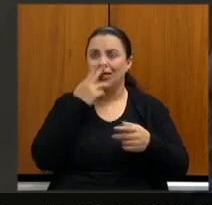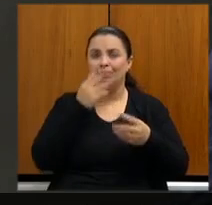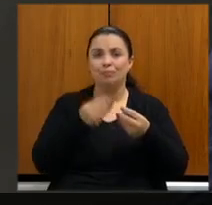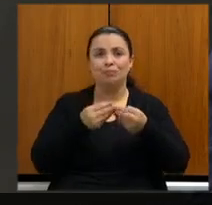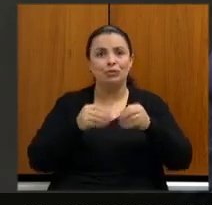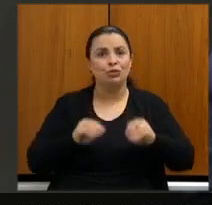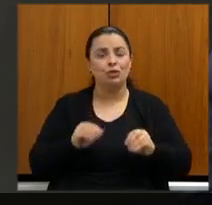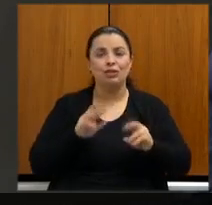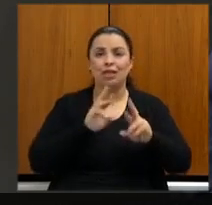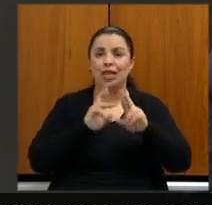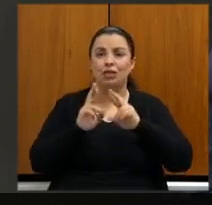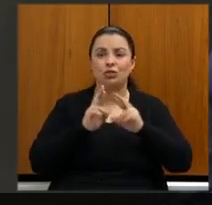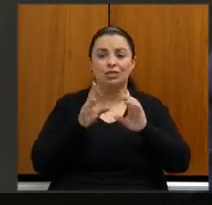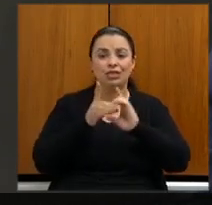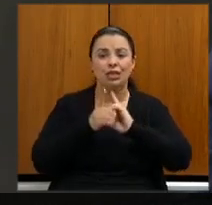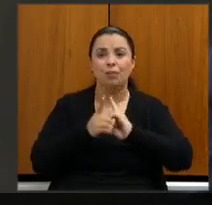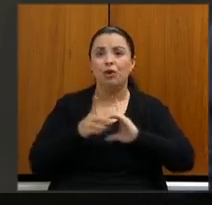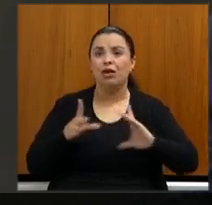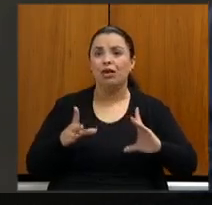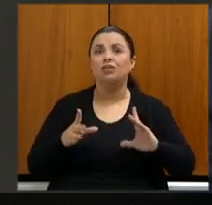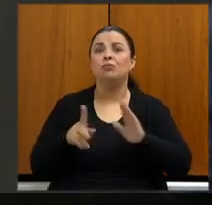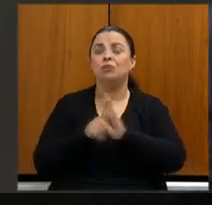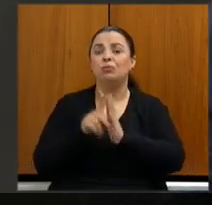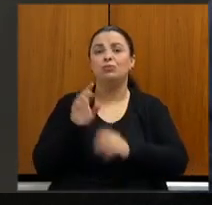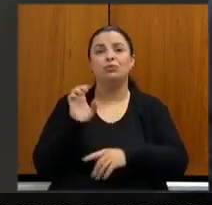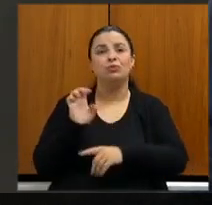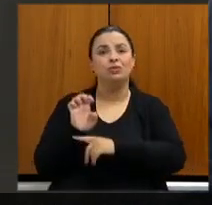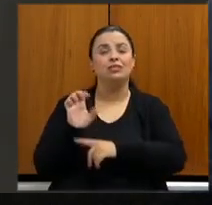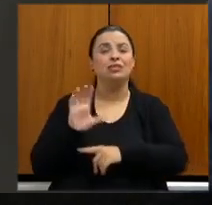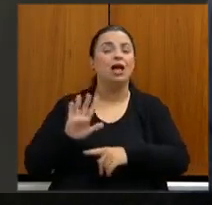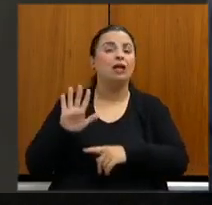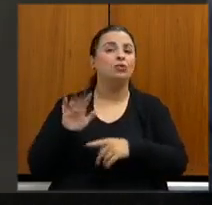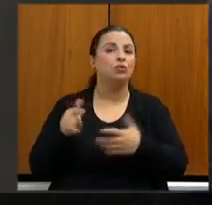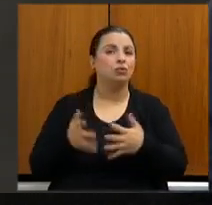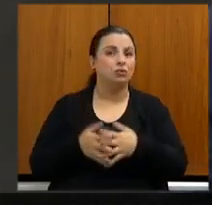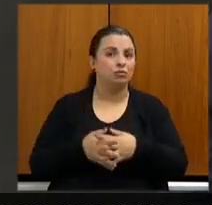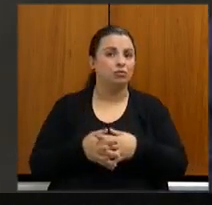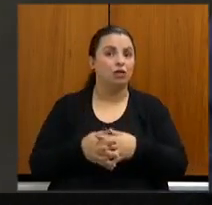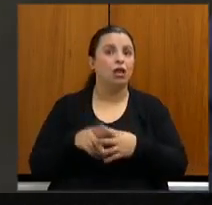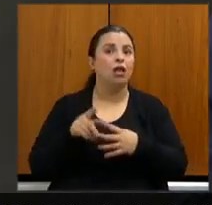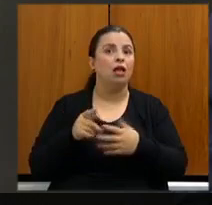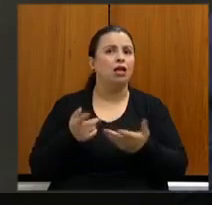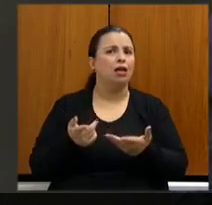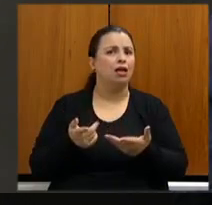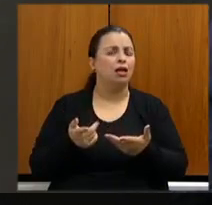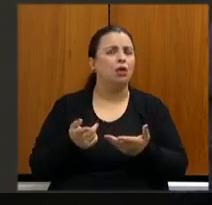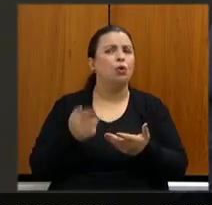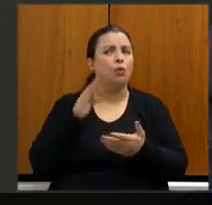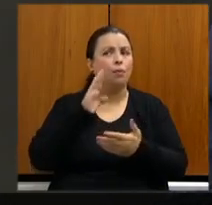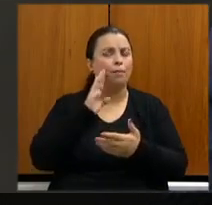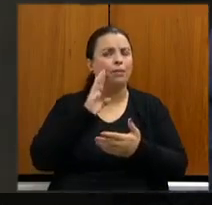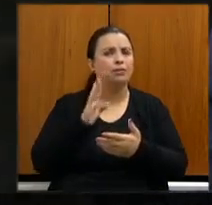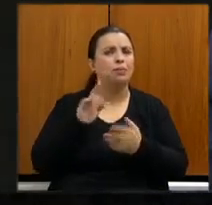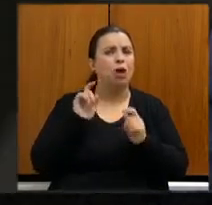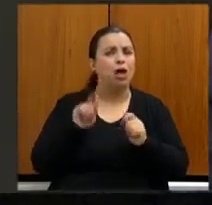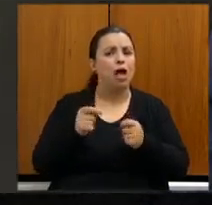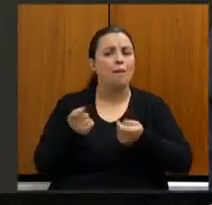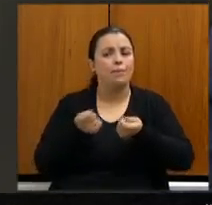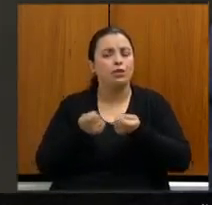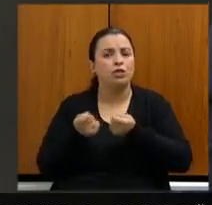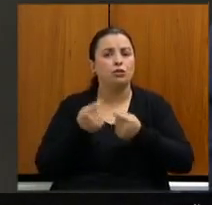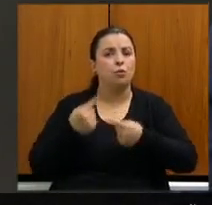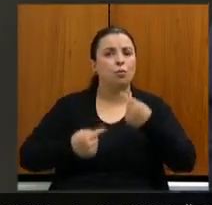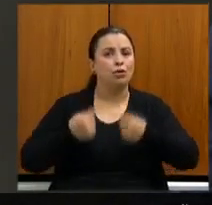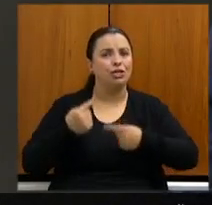fragiliza o que precisaria ser um princípio que é o da mediação pela política e como nós estamos